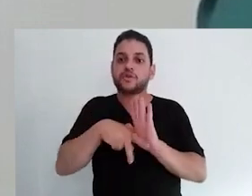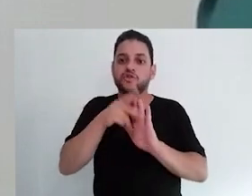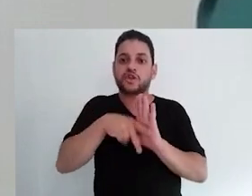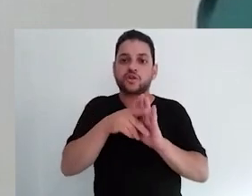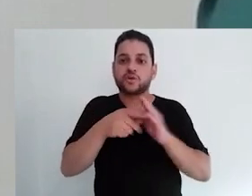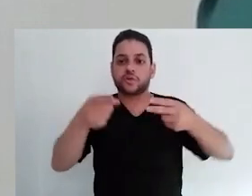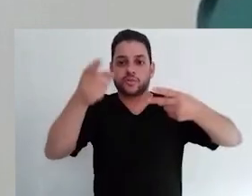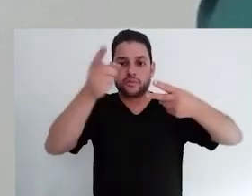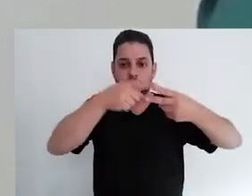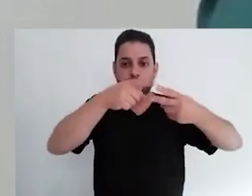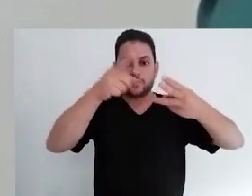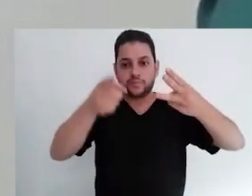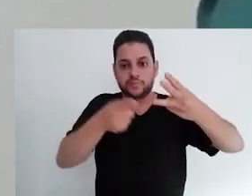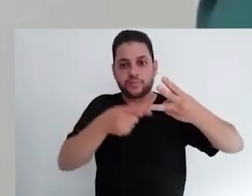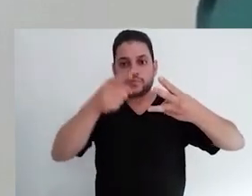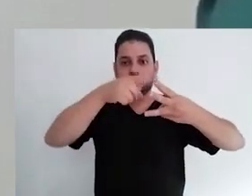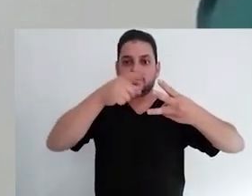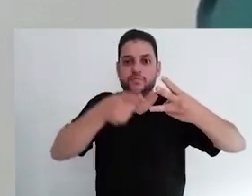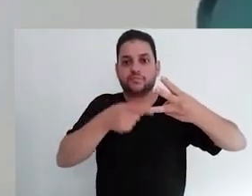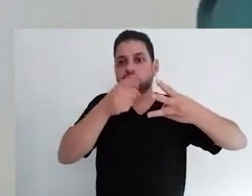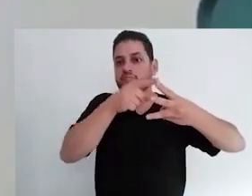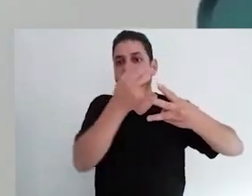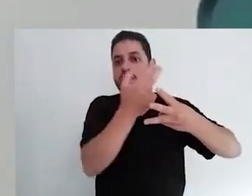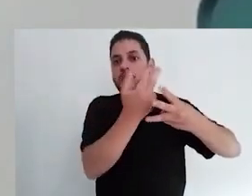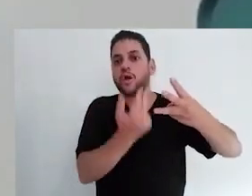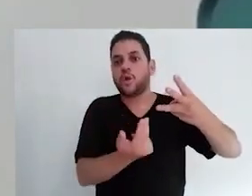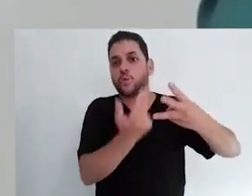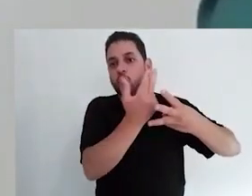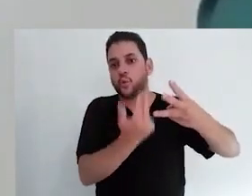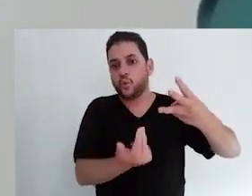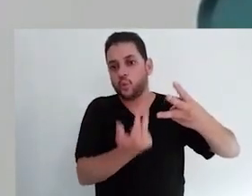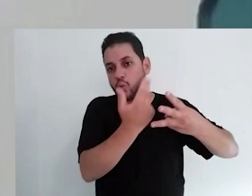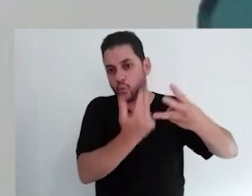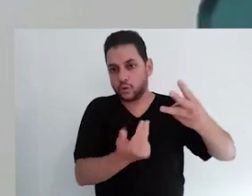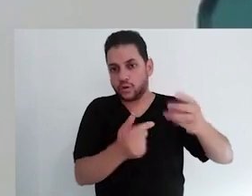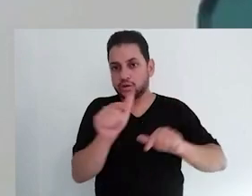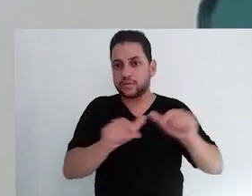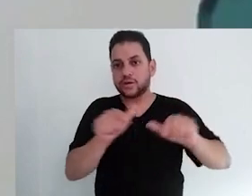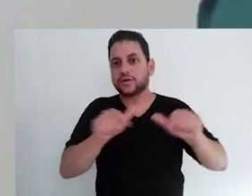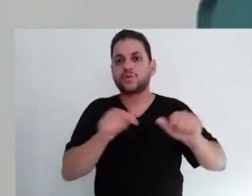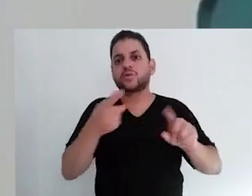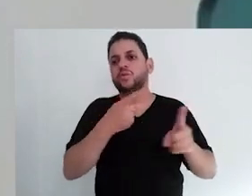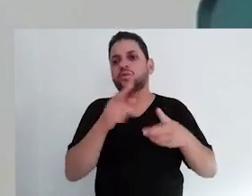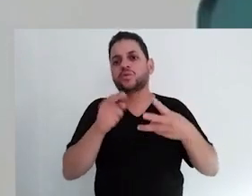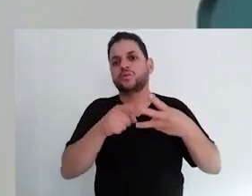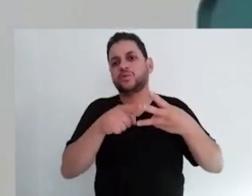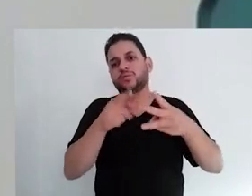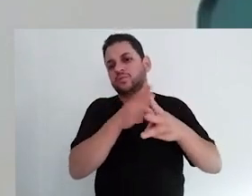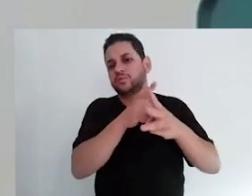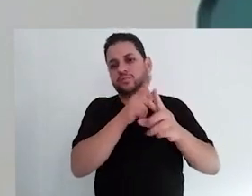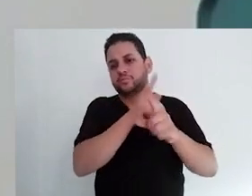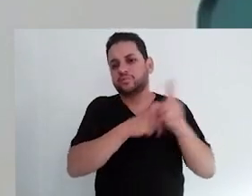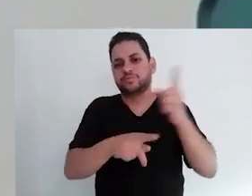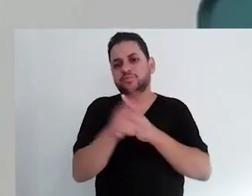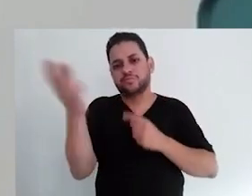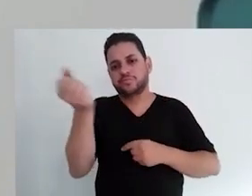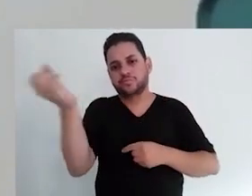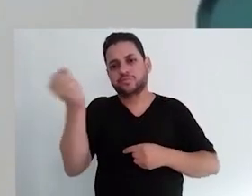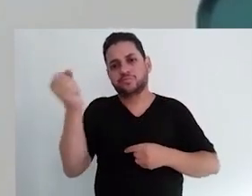o terceiro fiquem com a mesma atribuição de instrução, e os benefícios por incapacidade LOAS fiquem só no segundo